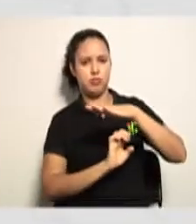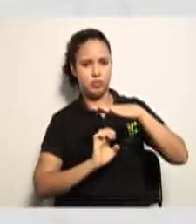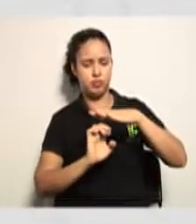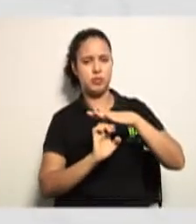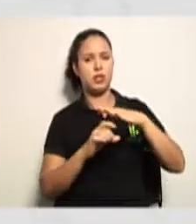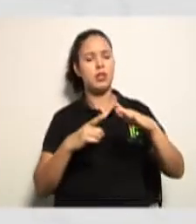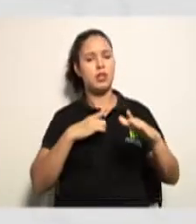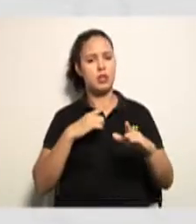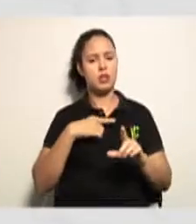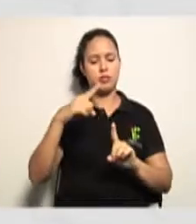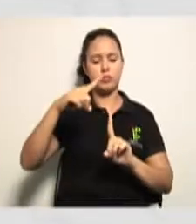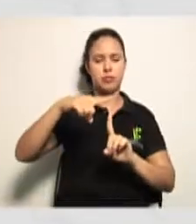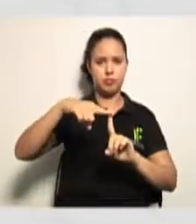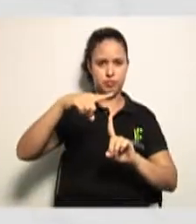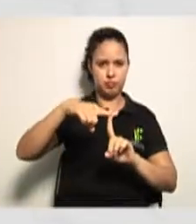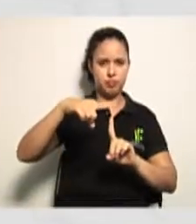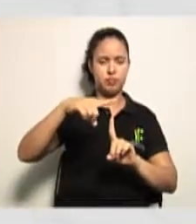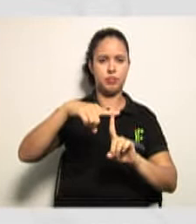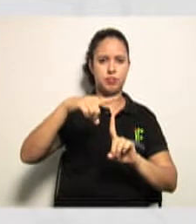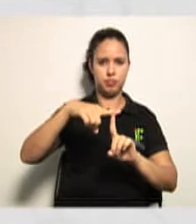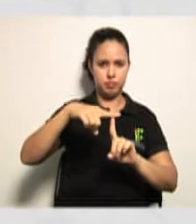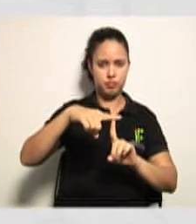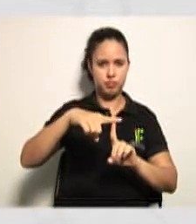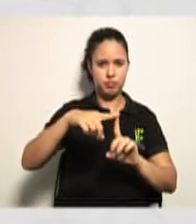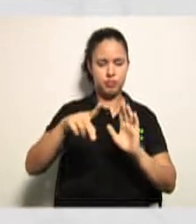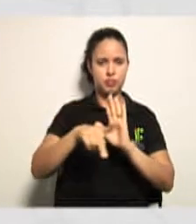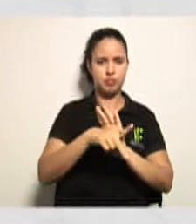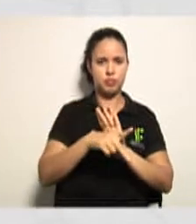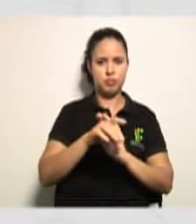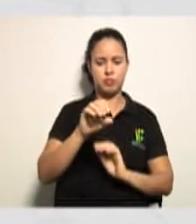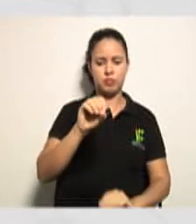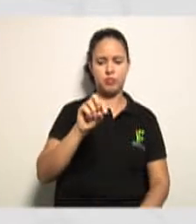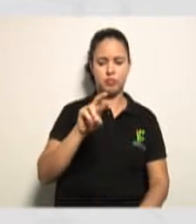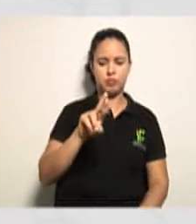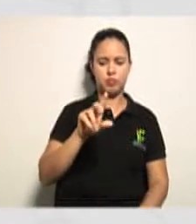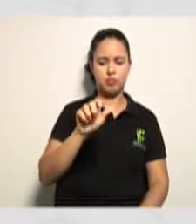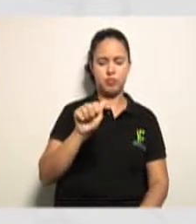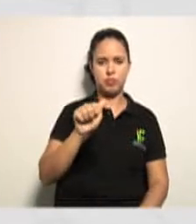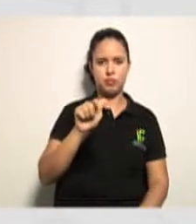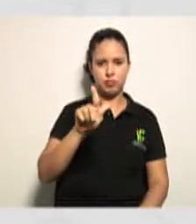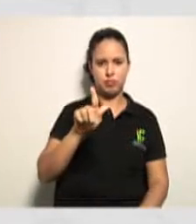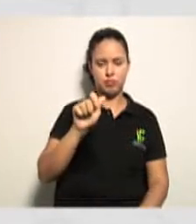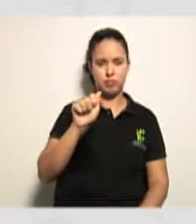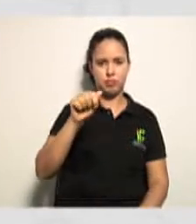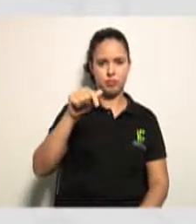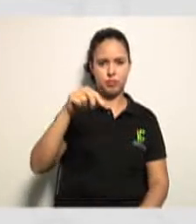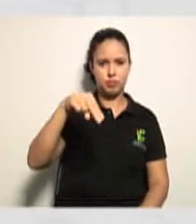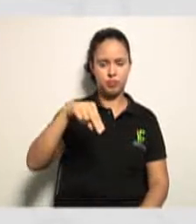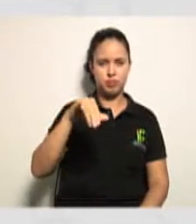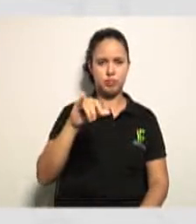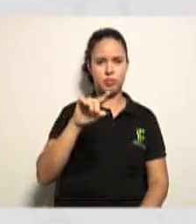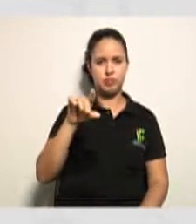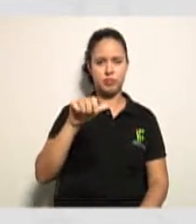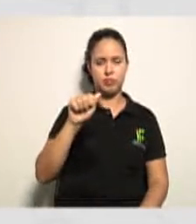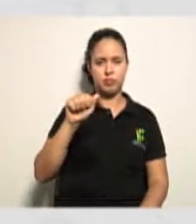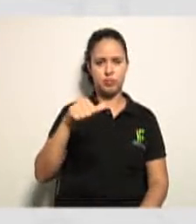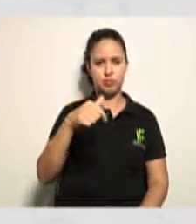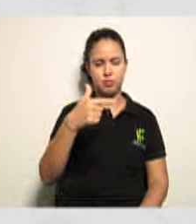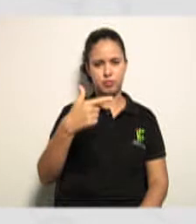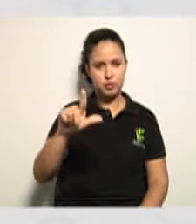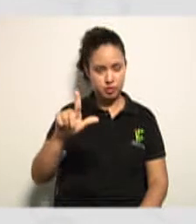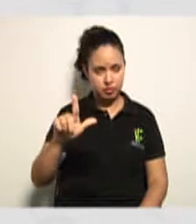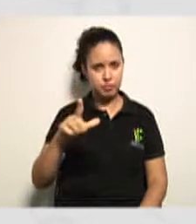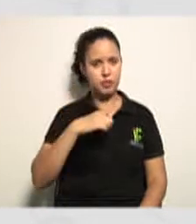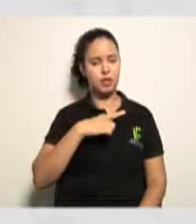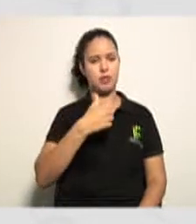tipos de setores da organização, que nós temos o primeiro setor, o segundo setor e o terceiro setor. Creio que